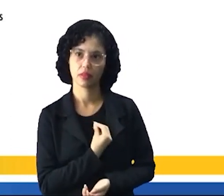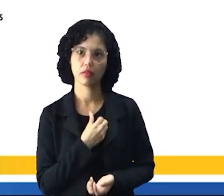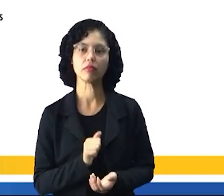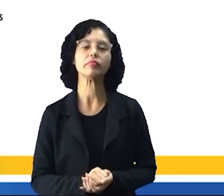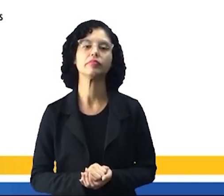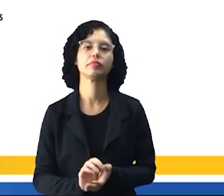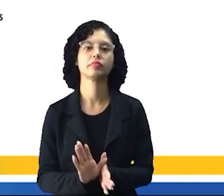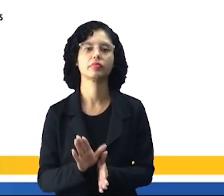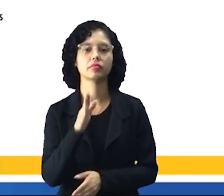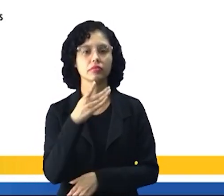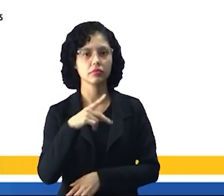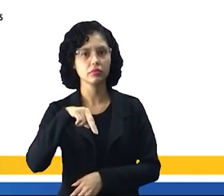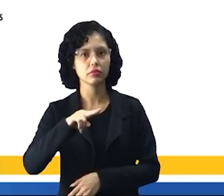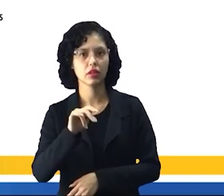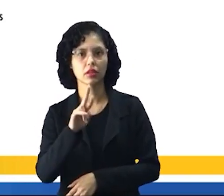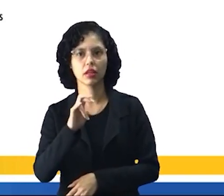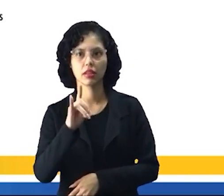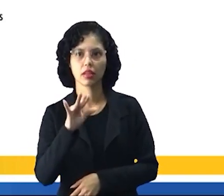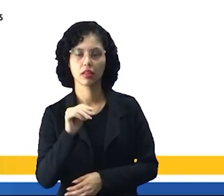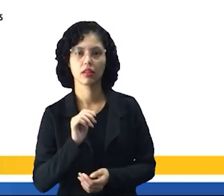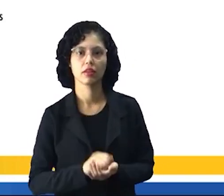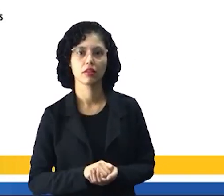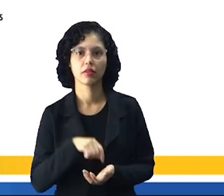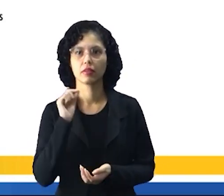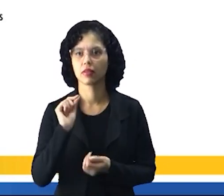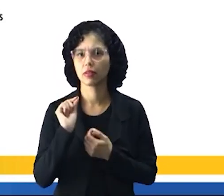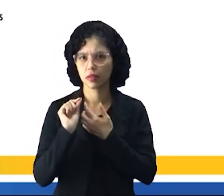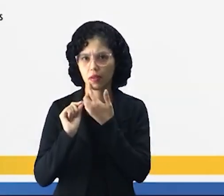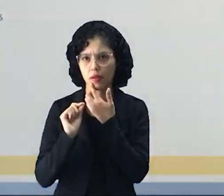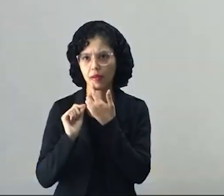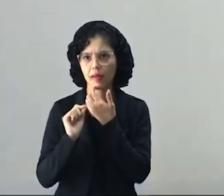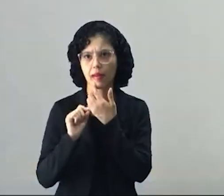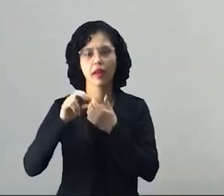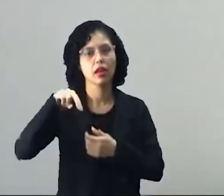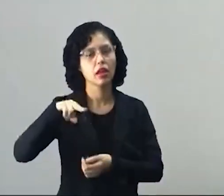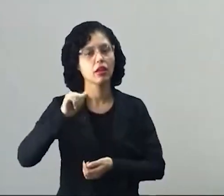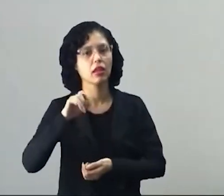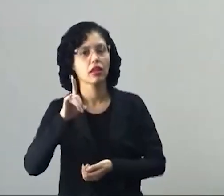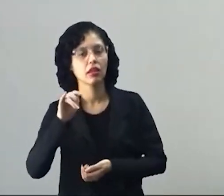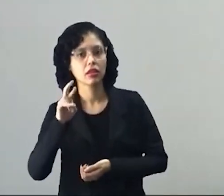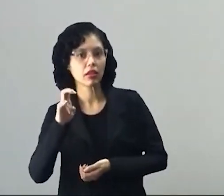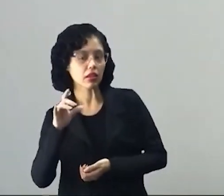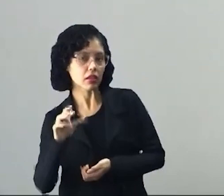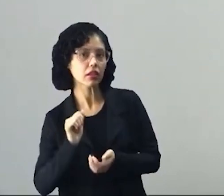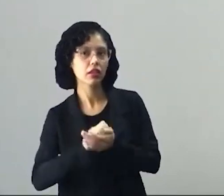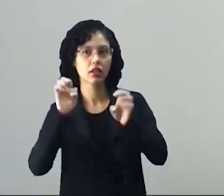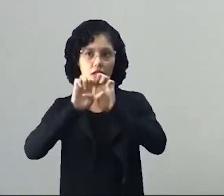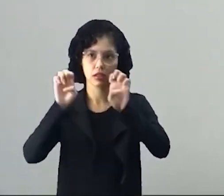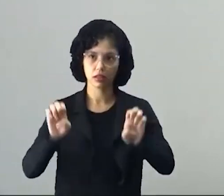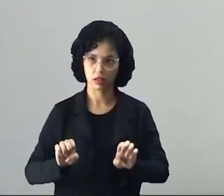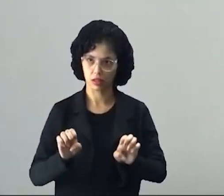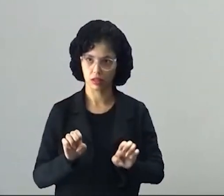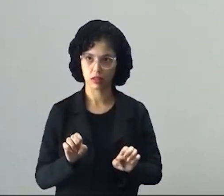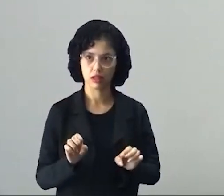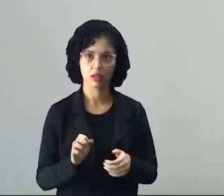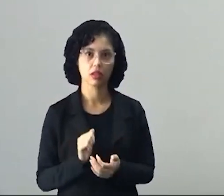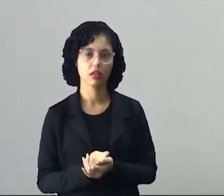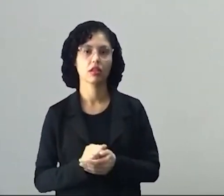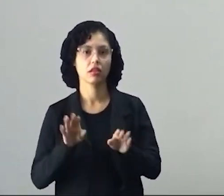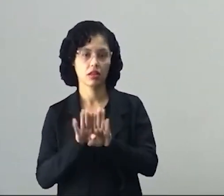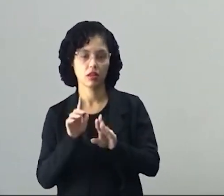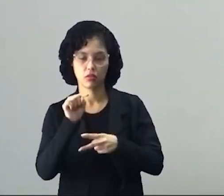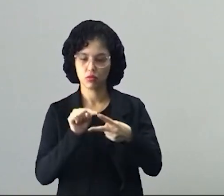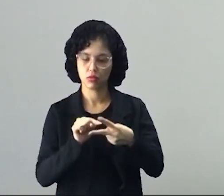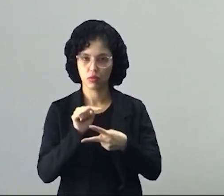nadadeiras lobadas. Essa presença de nadadeira lobada, o que é isso? São nadadeiras onde você tem estruturas ósseas e os